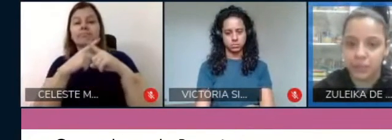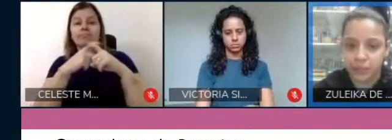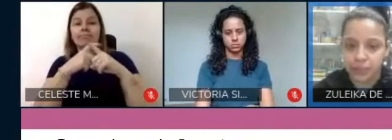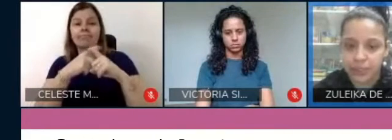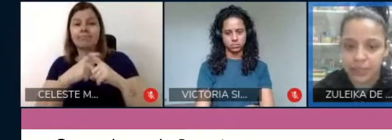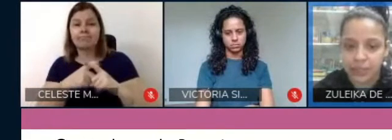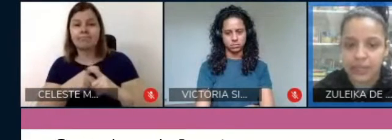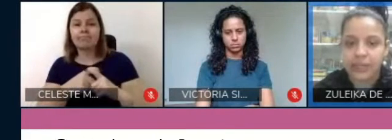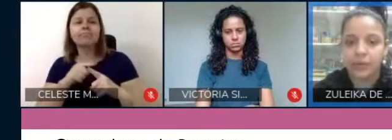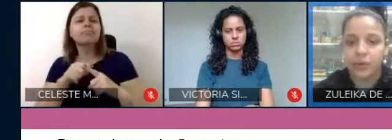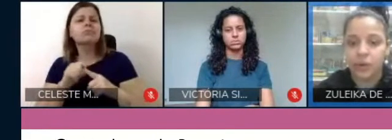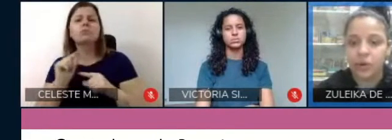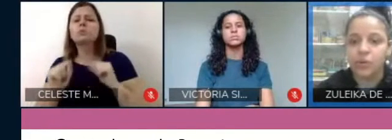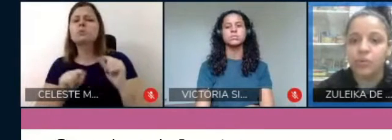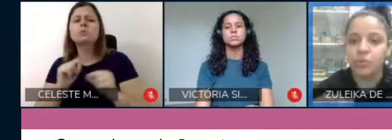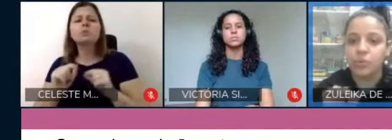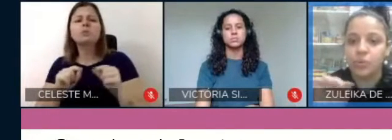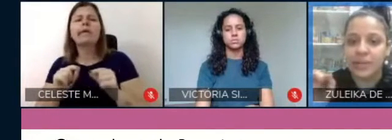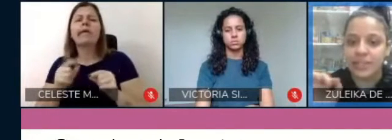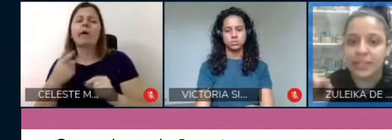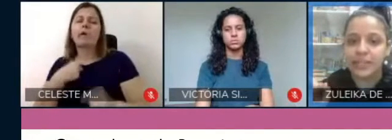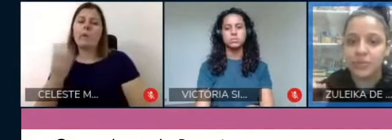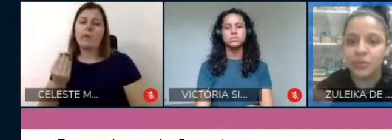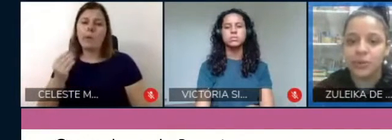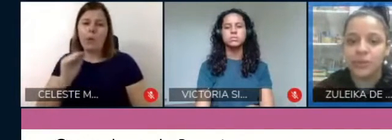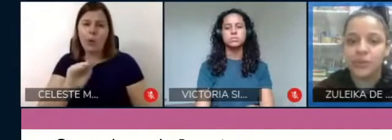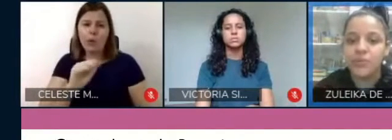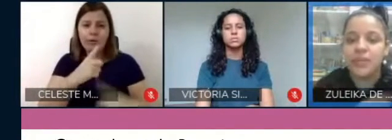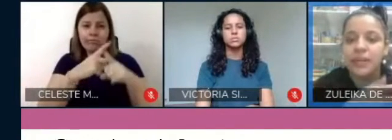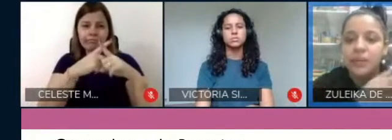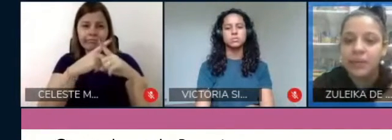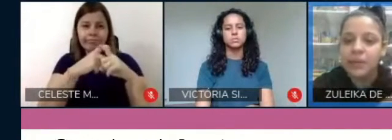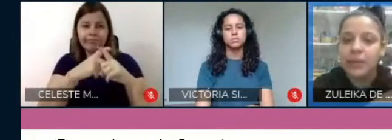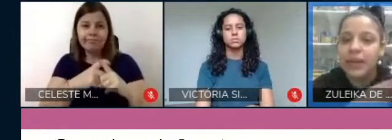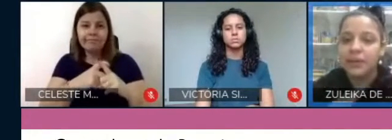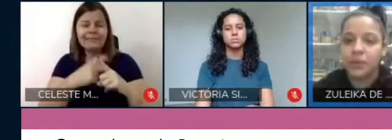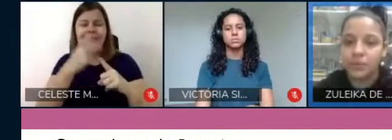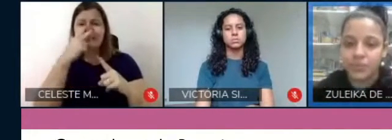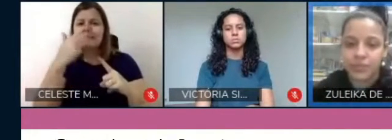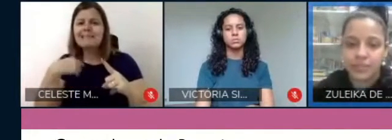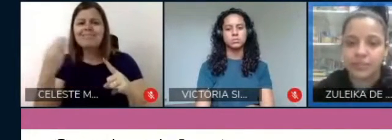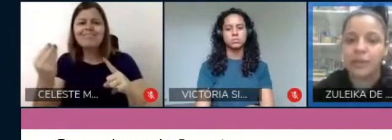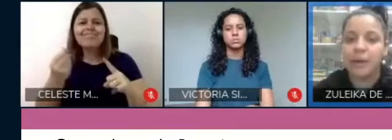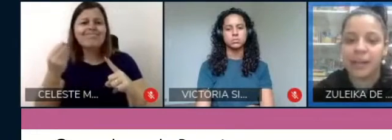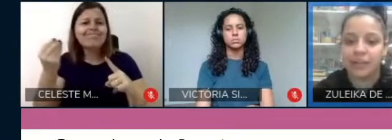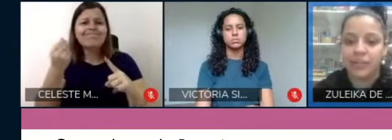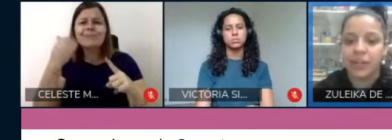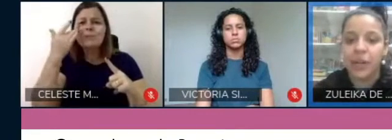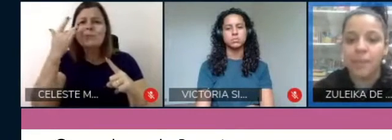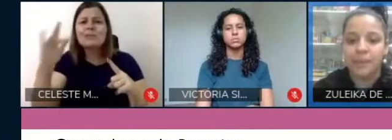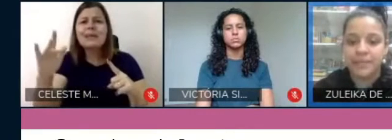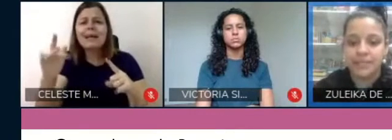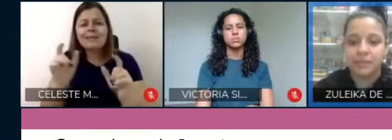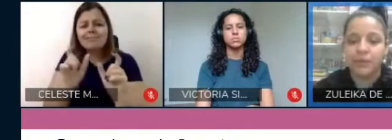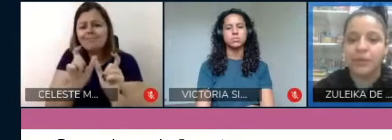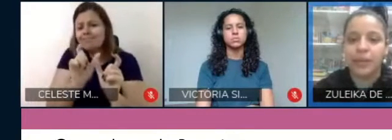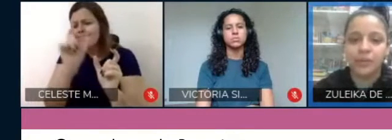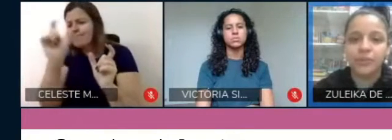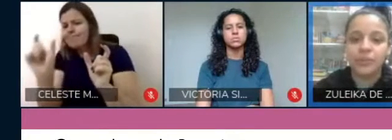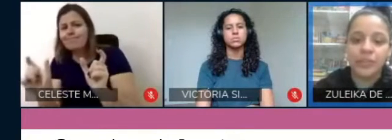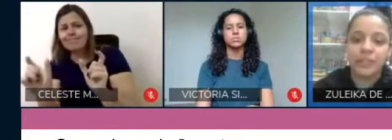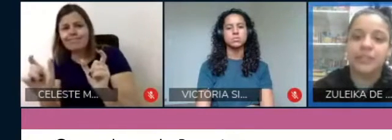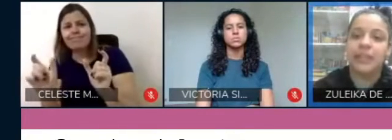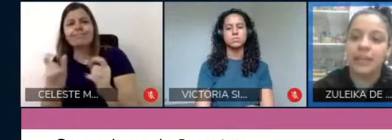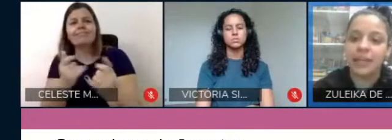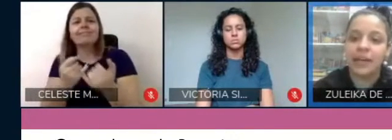é um truncador. Eu coloco o asterisco quando eu não sei o que eu quero na continuação da palavra. Por exemplo,